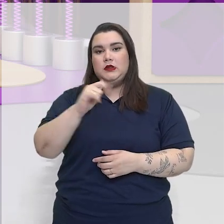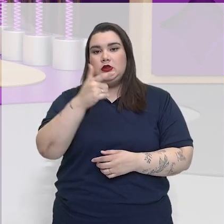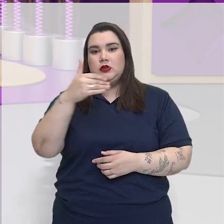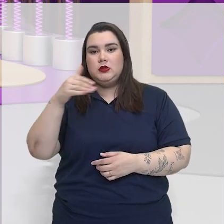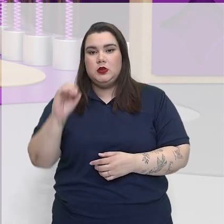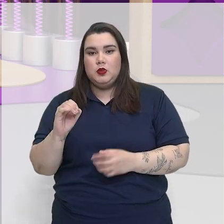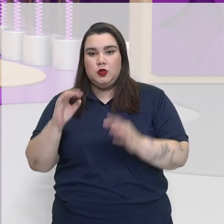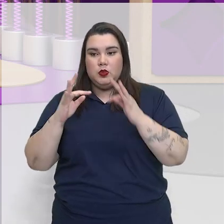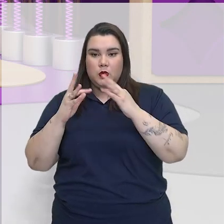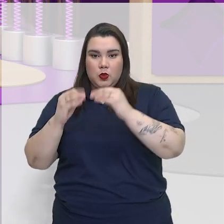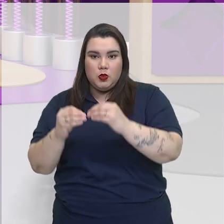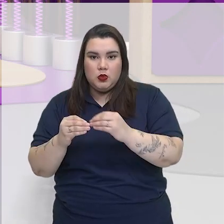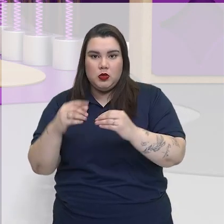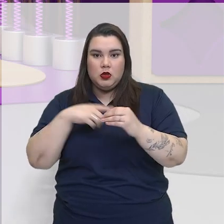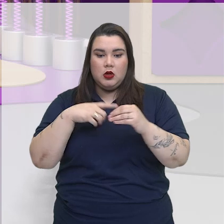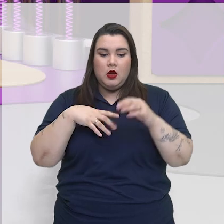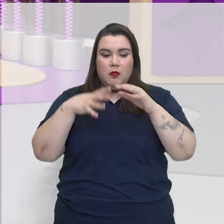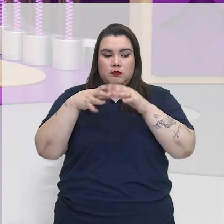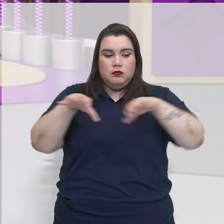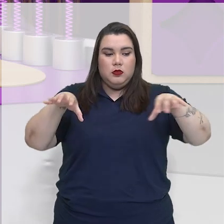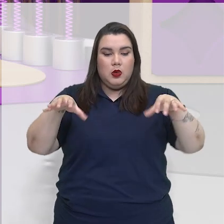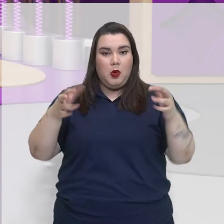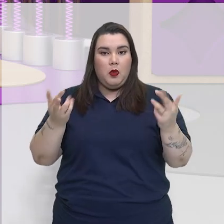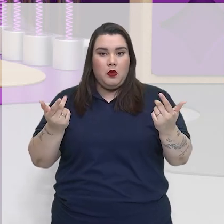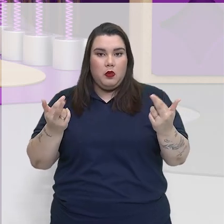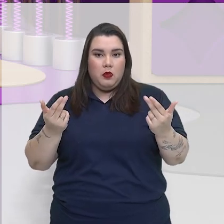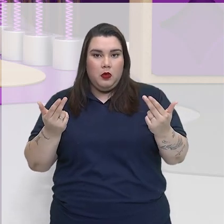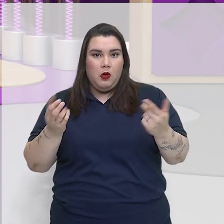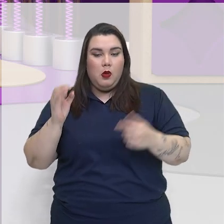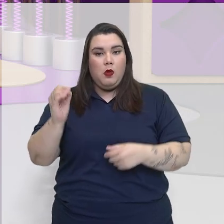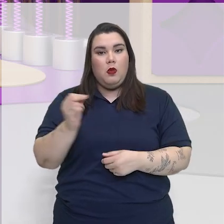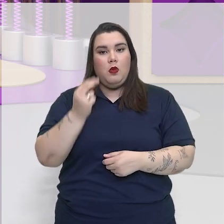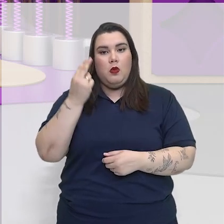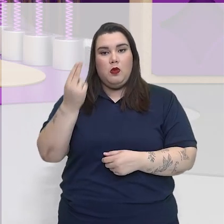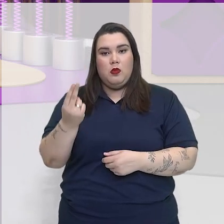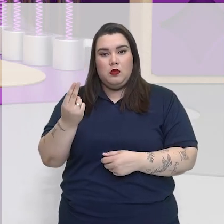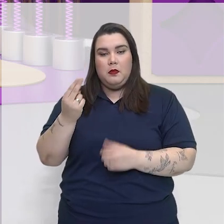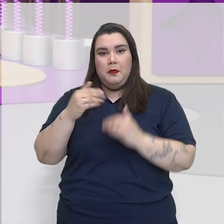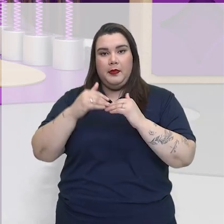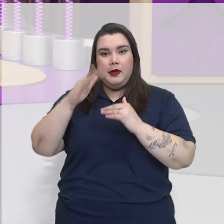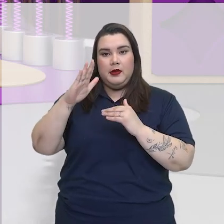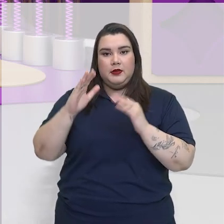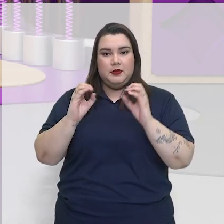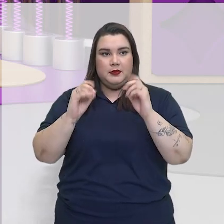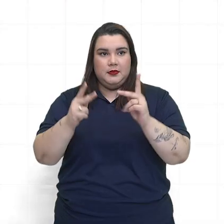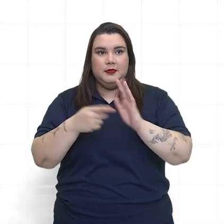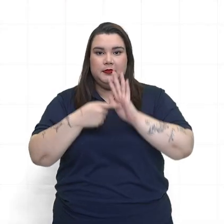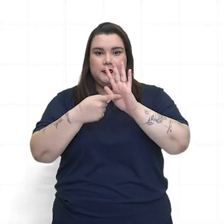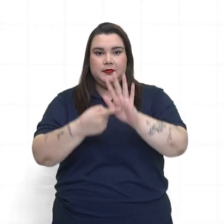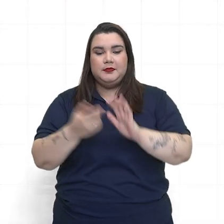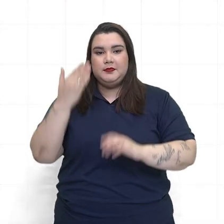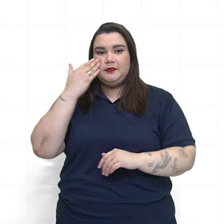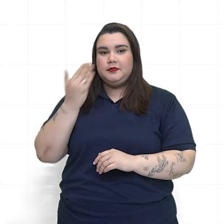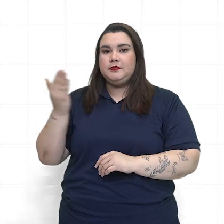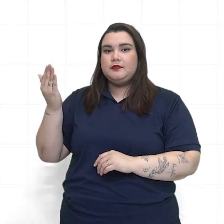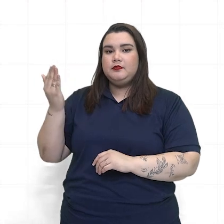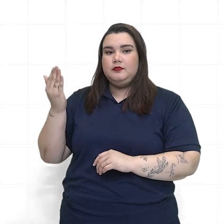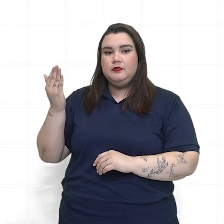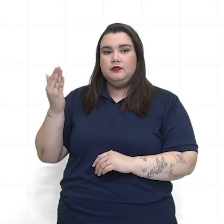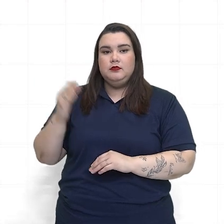em duas partes iguais ou mais. Vejamos, então, para